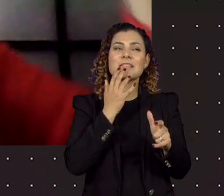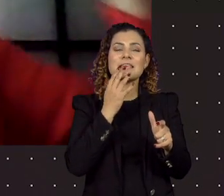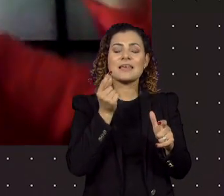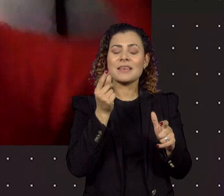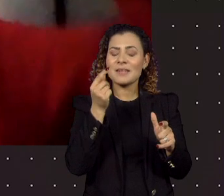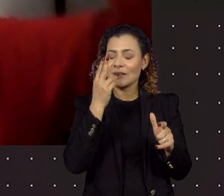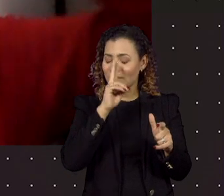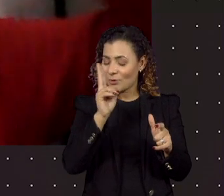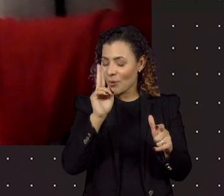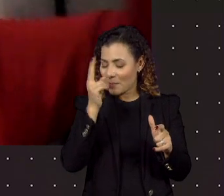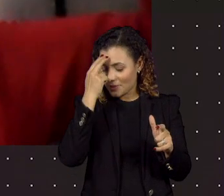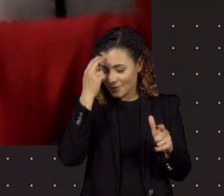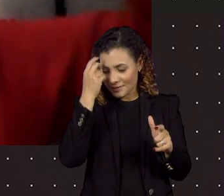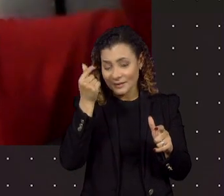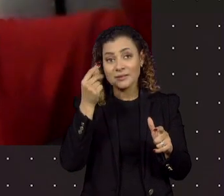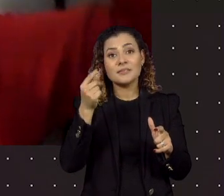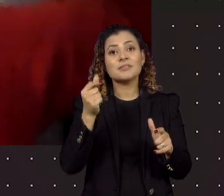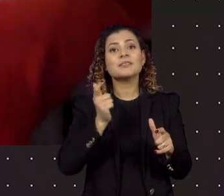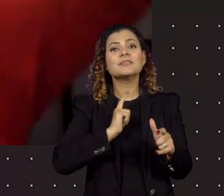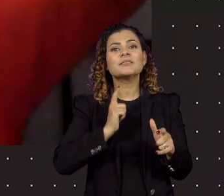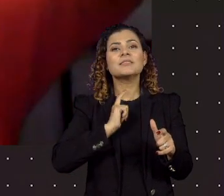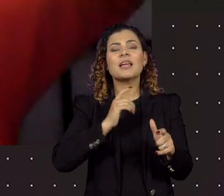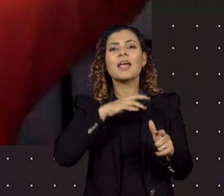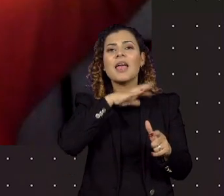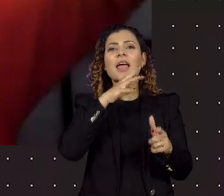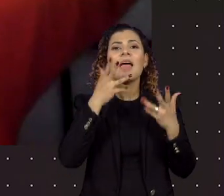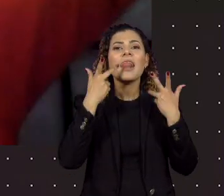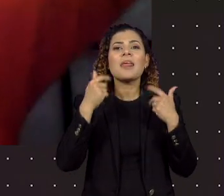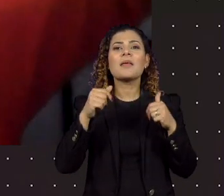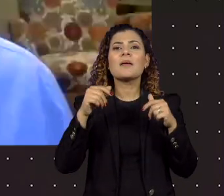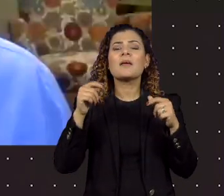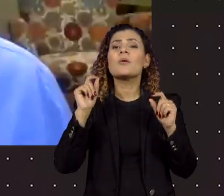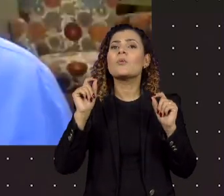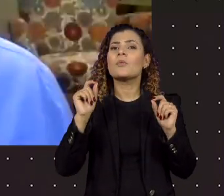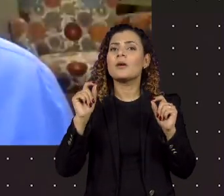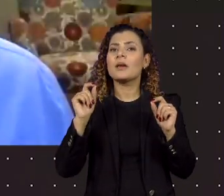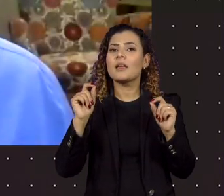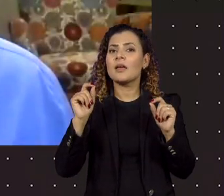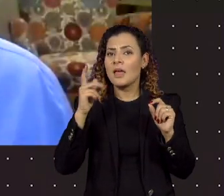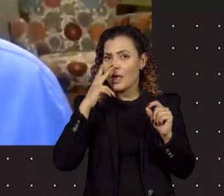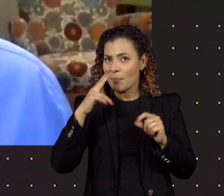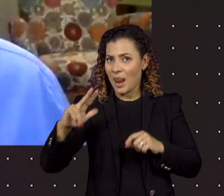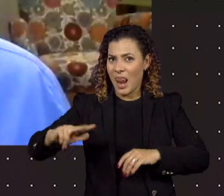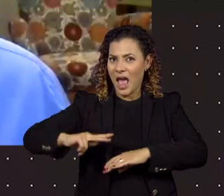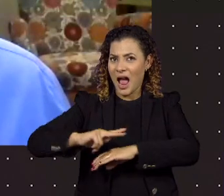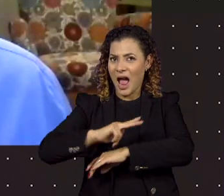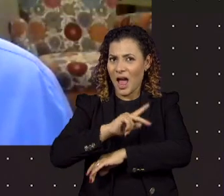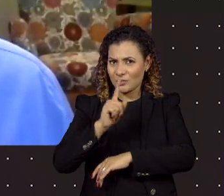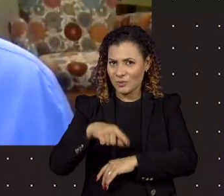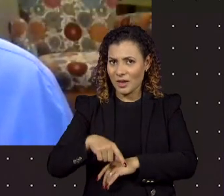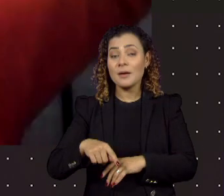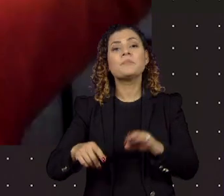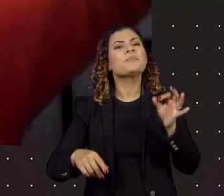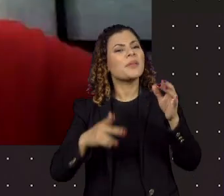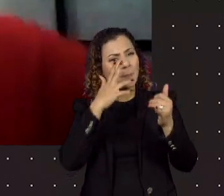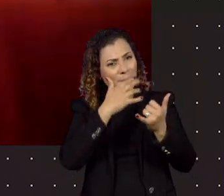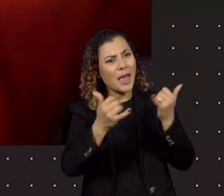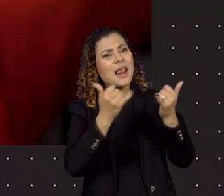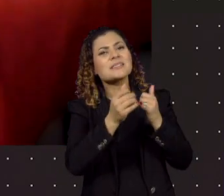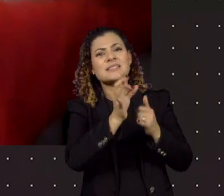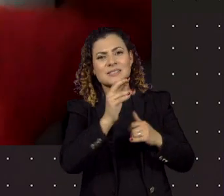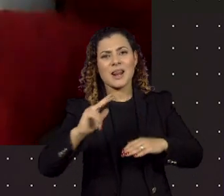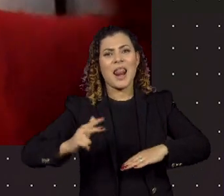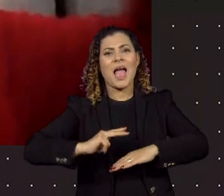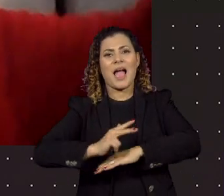Como é que chama esse bicho? É um bicho mágico. Uma espécie de um lagarto, né? Exatamente! A